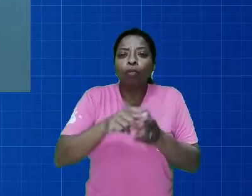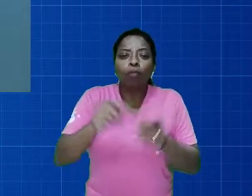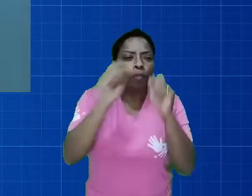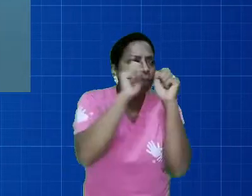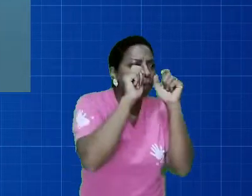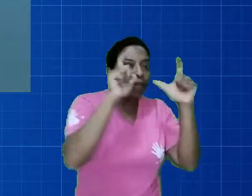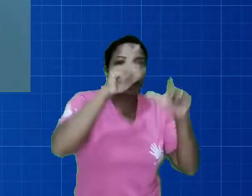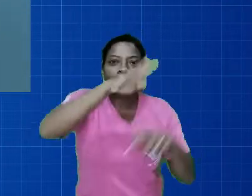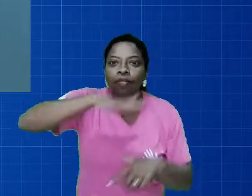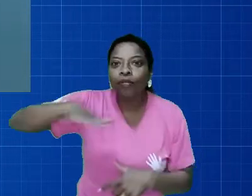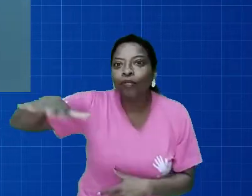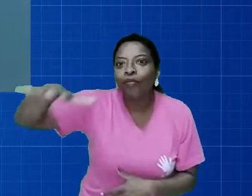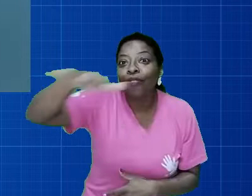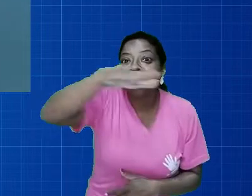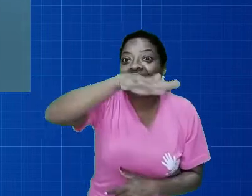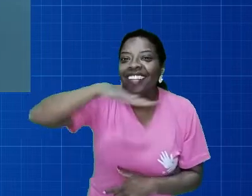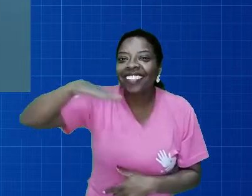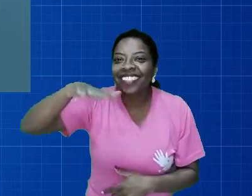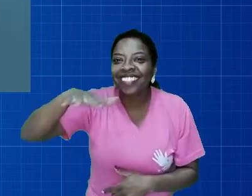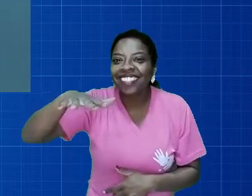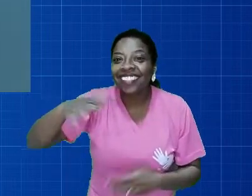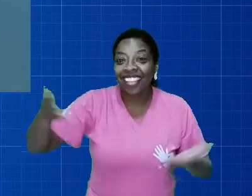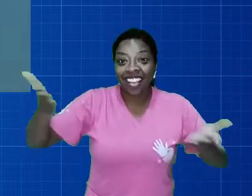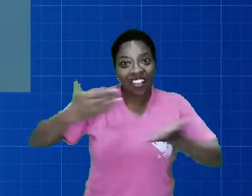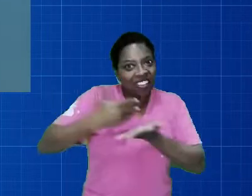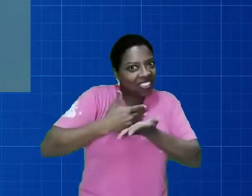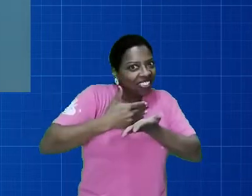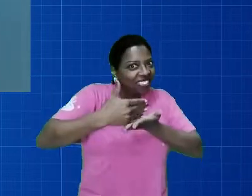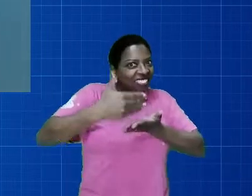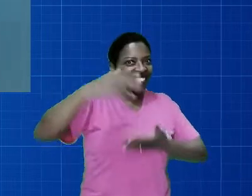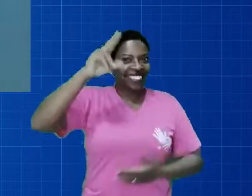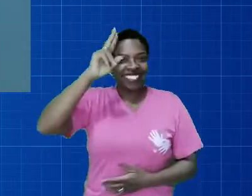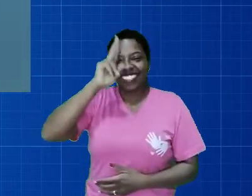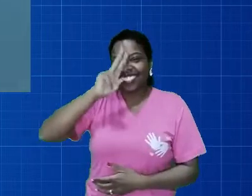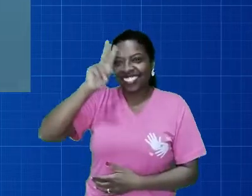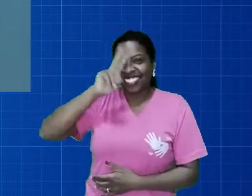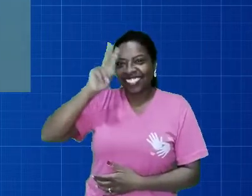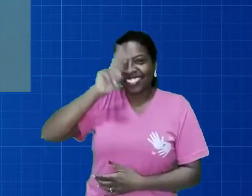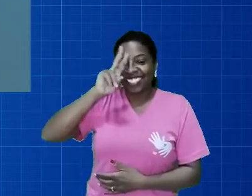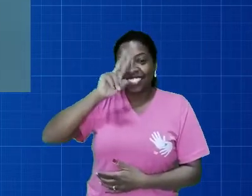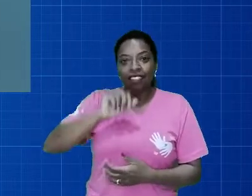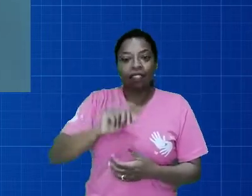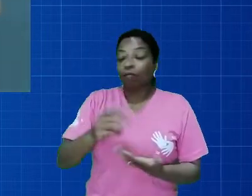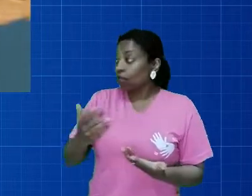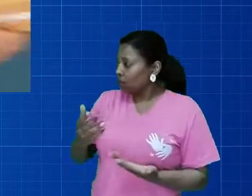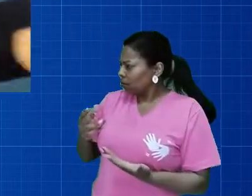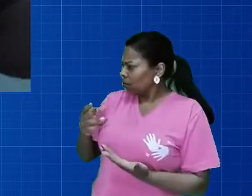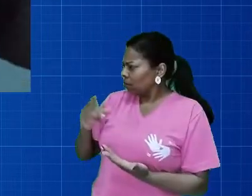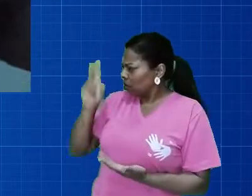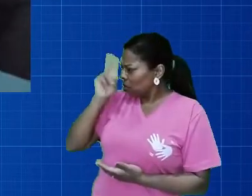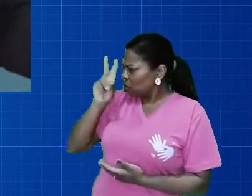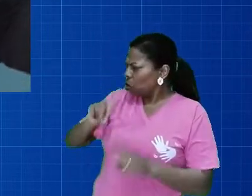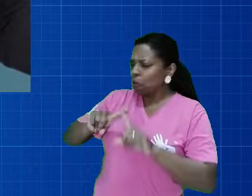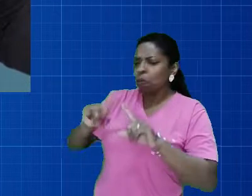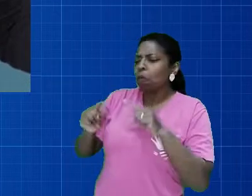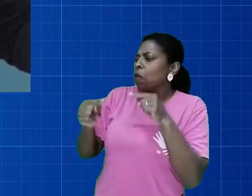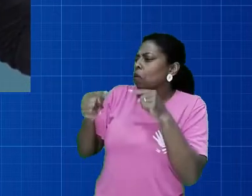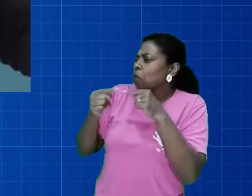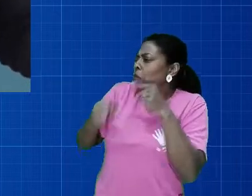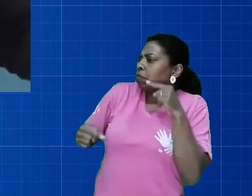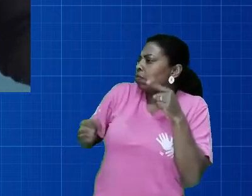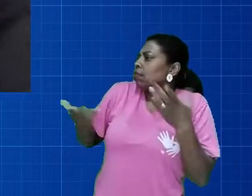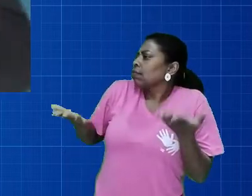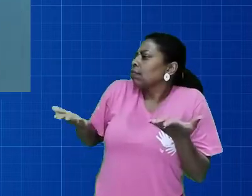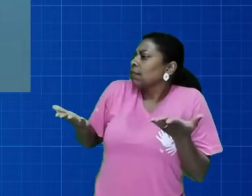Atenção, senhores passageiros, a nossa história vai começar. História? Mas o que história tem a